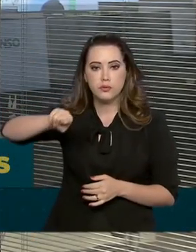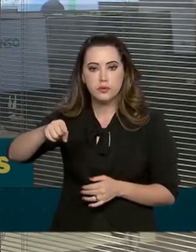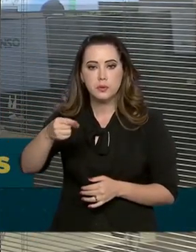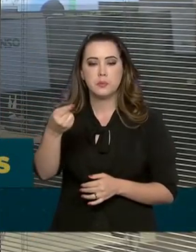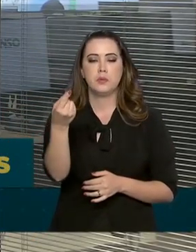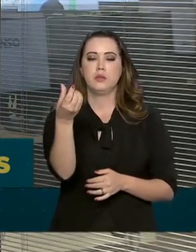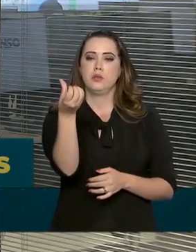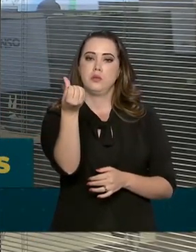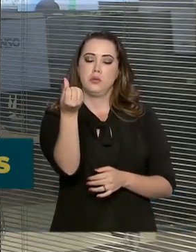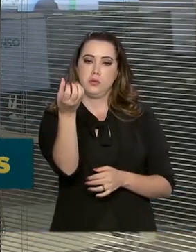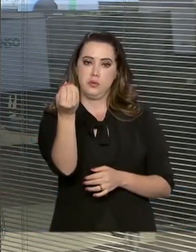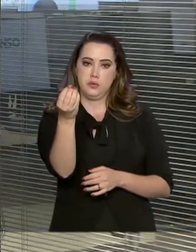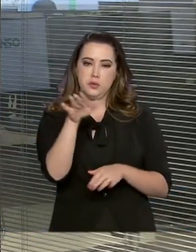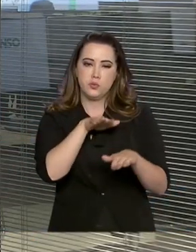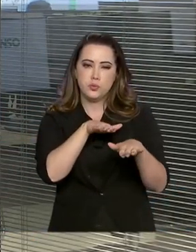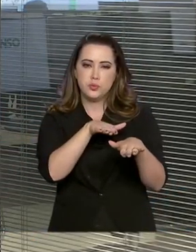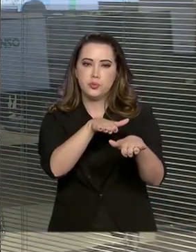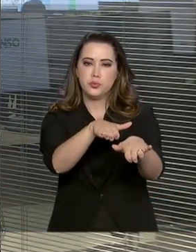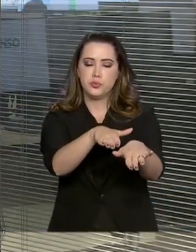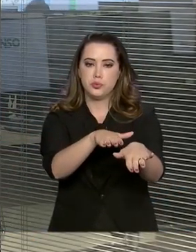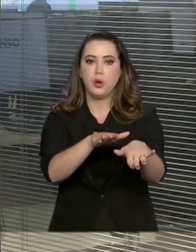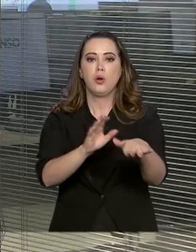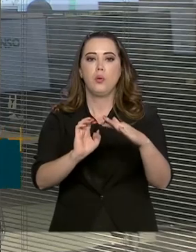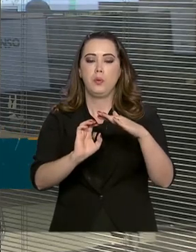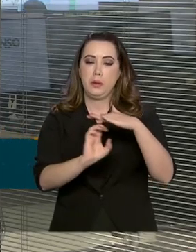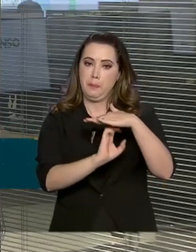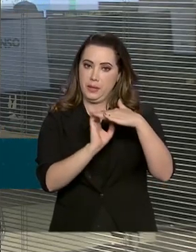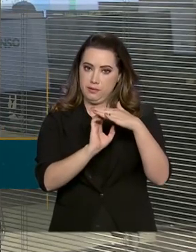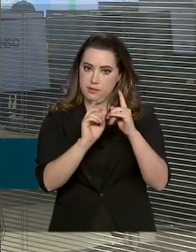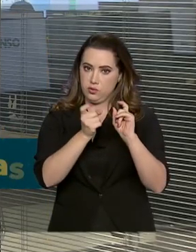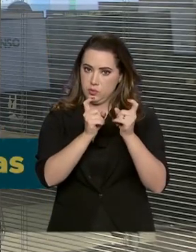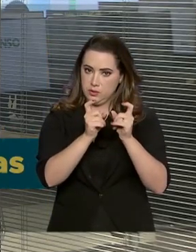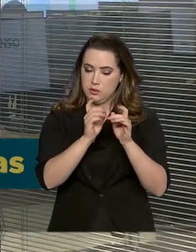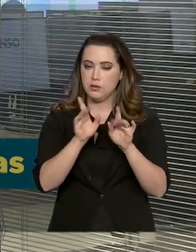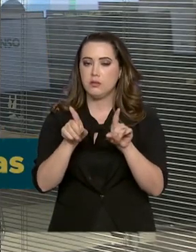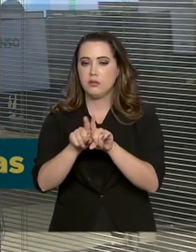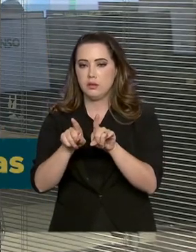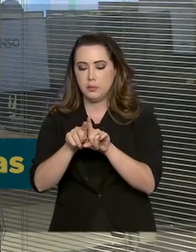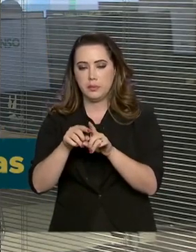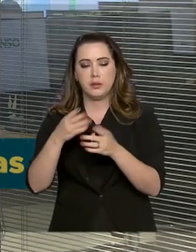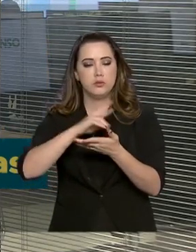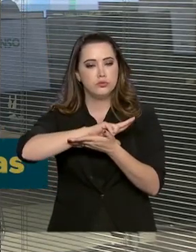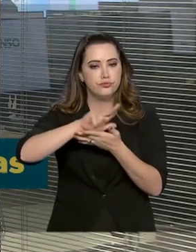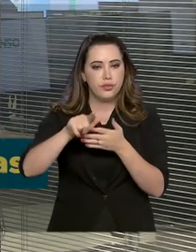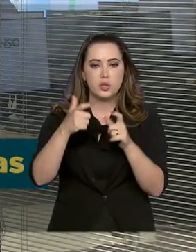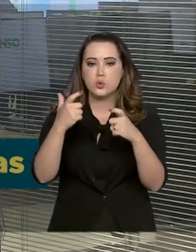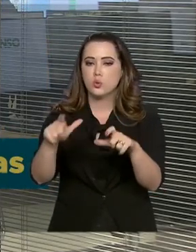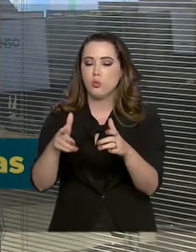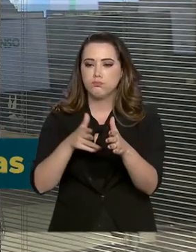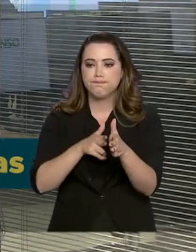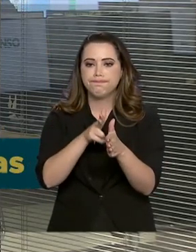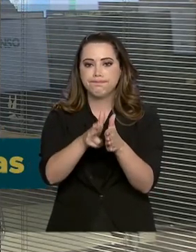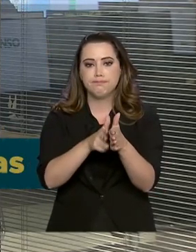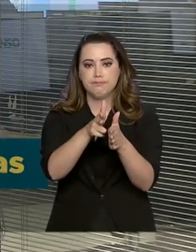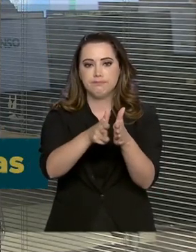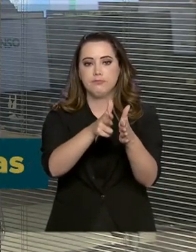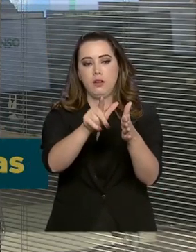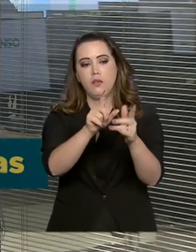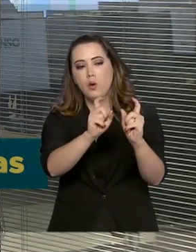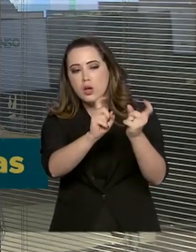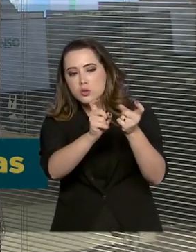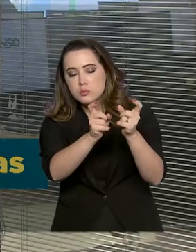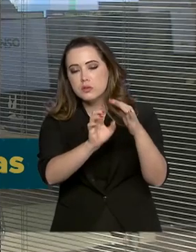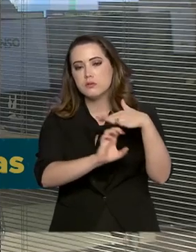rodovias concedidas e cerca de 30.600 quilômetros de ferrovias operadas pela